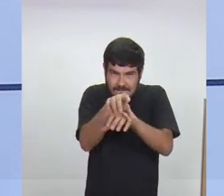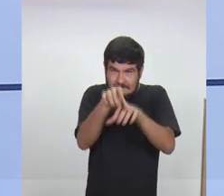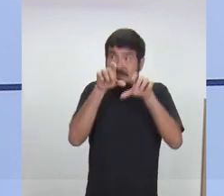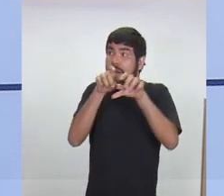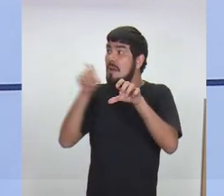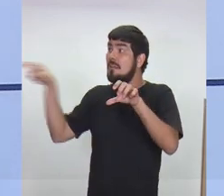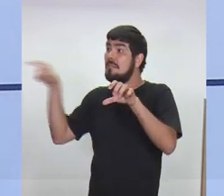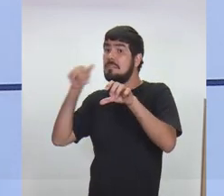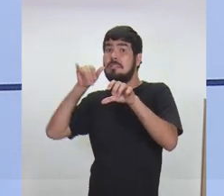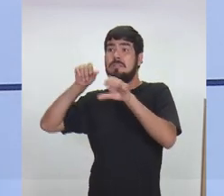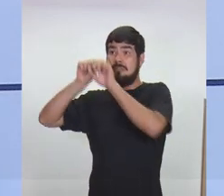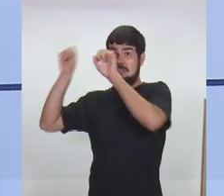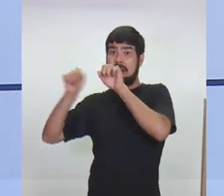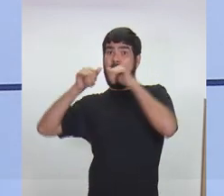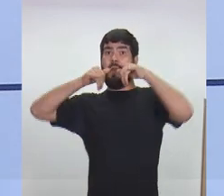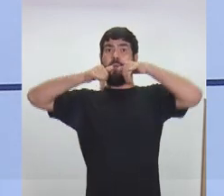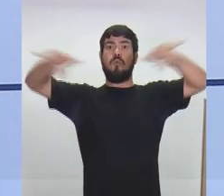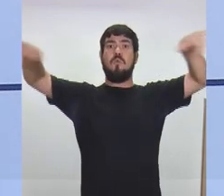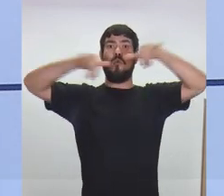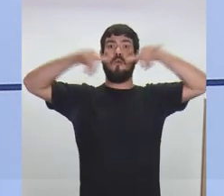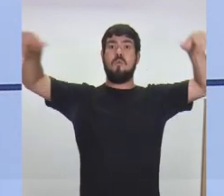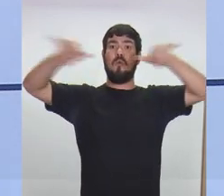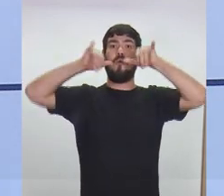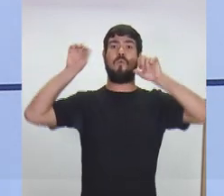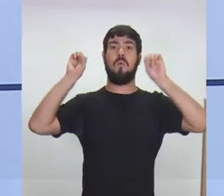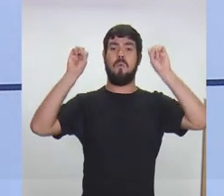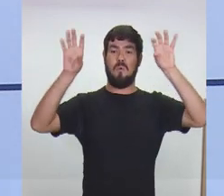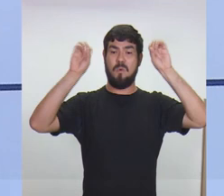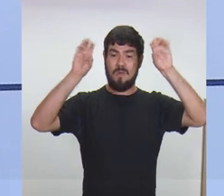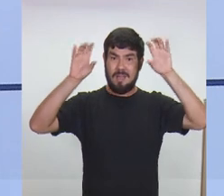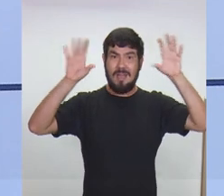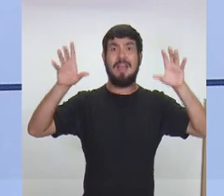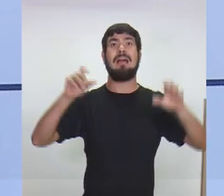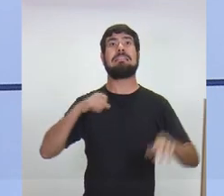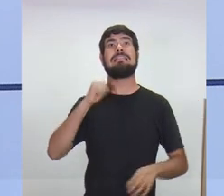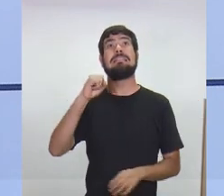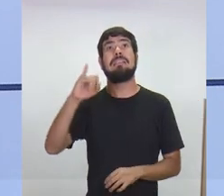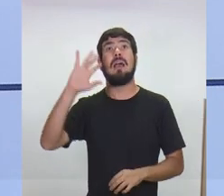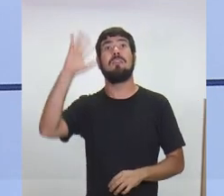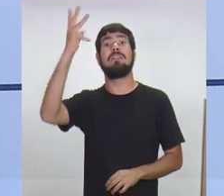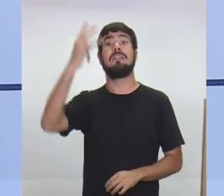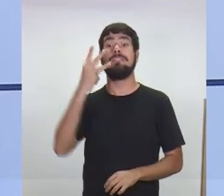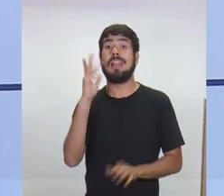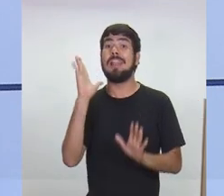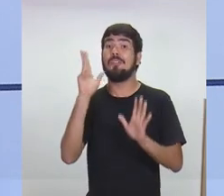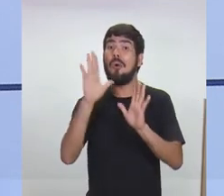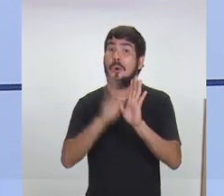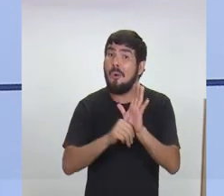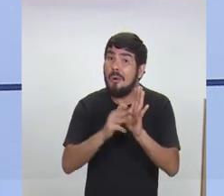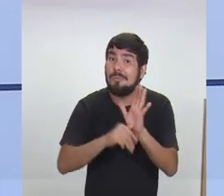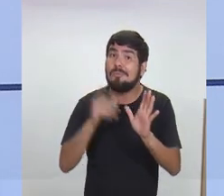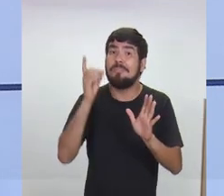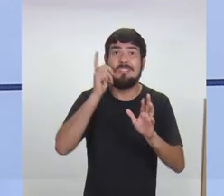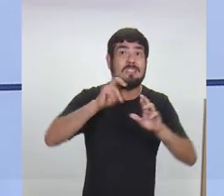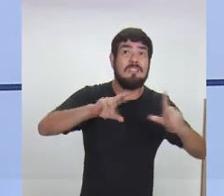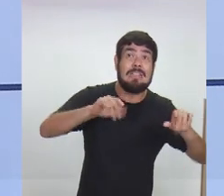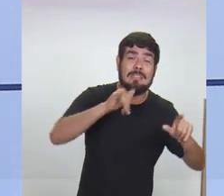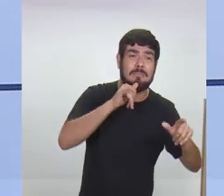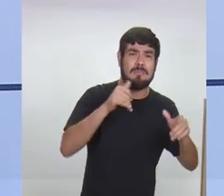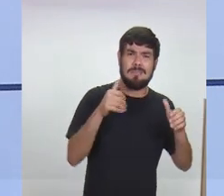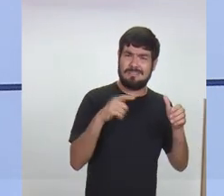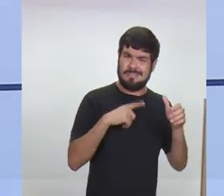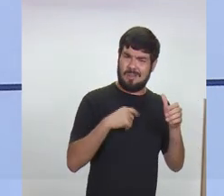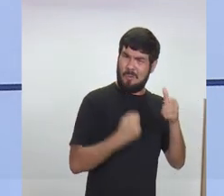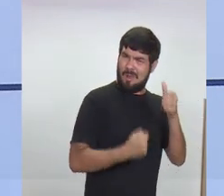alerta e também estabelece padrões se aconteceram três roubos em dias diferentes em situações diferentes mas estava um carro próximo